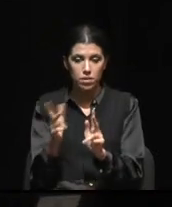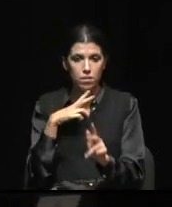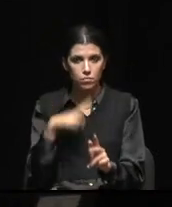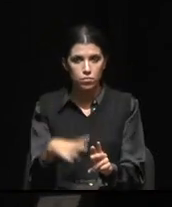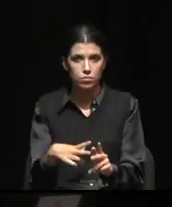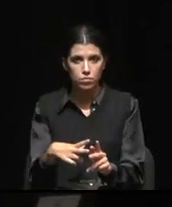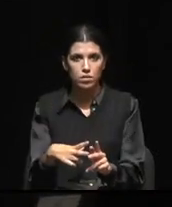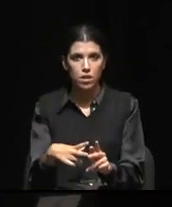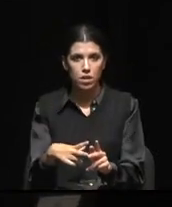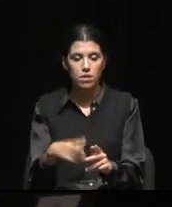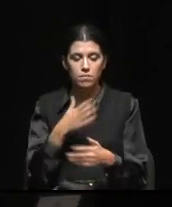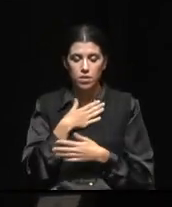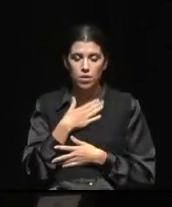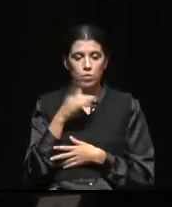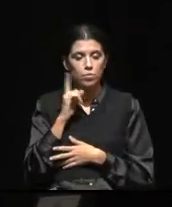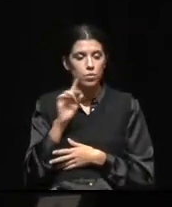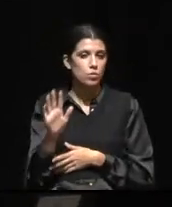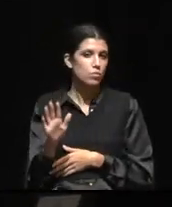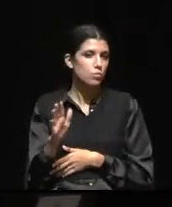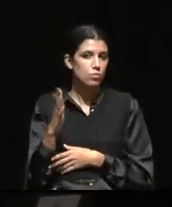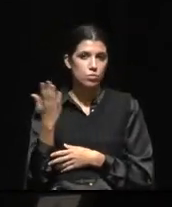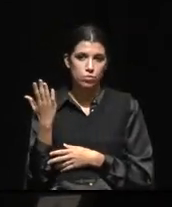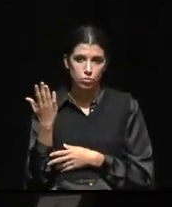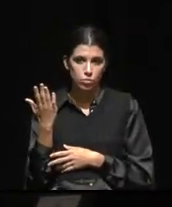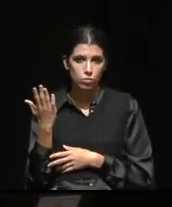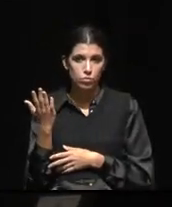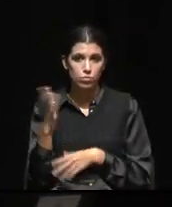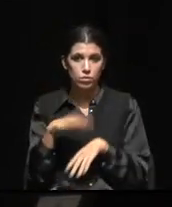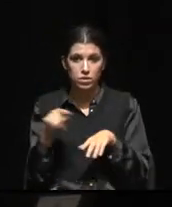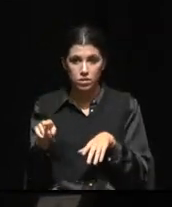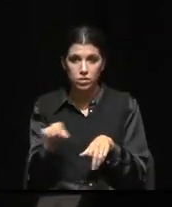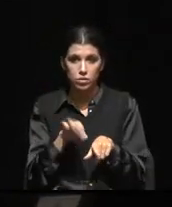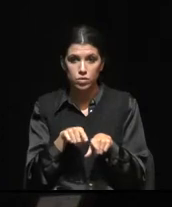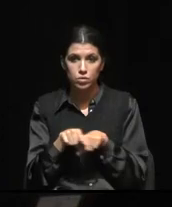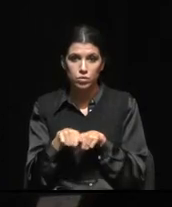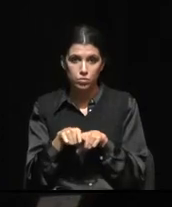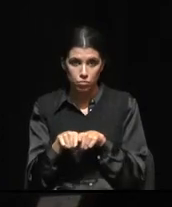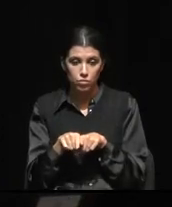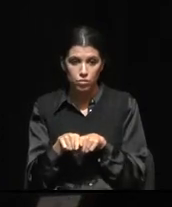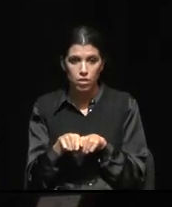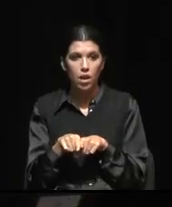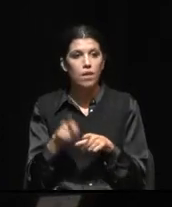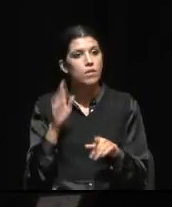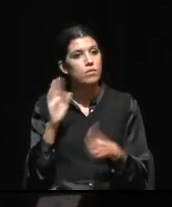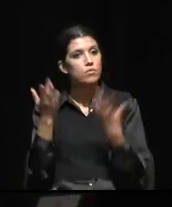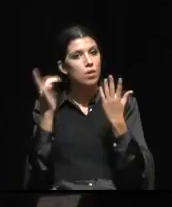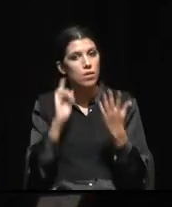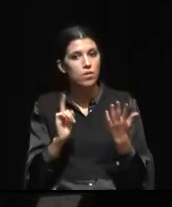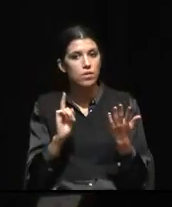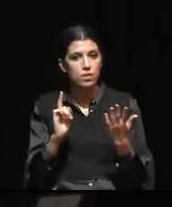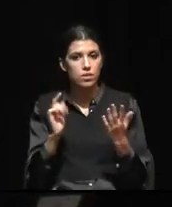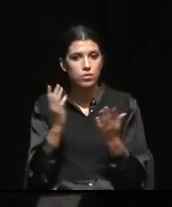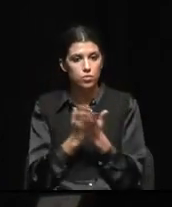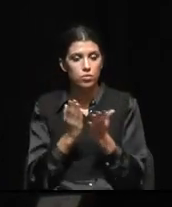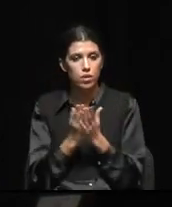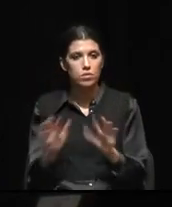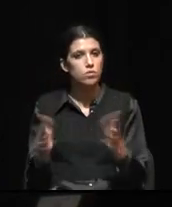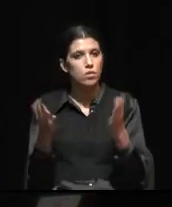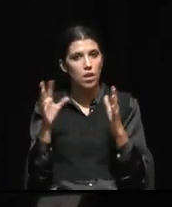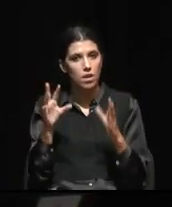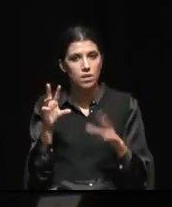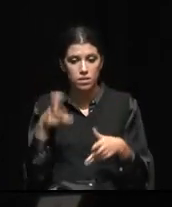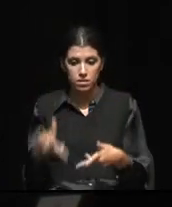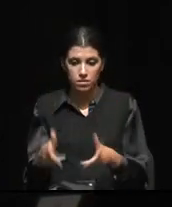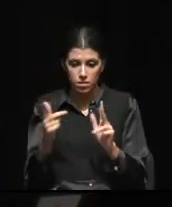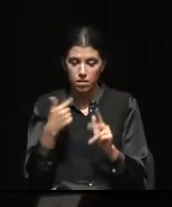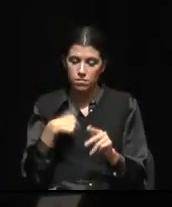Portugal é para nós Fundamental e por isso Senhor Deputado obviamente que saudar o des do Estudante saudar a liberdade é de facto também para